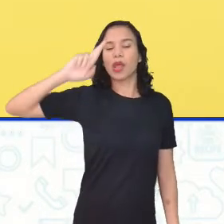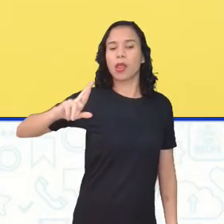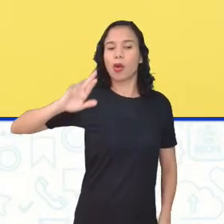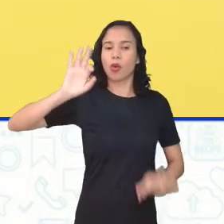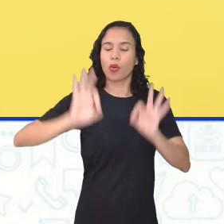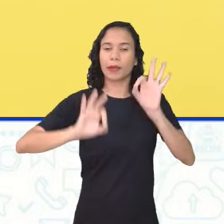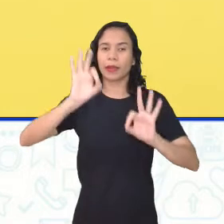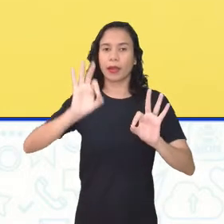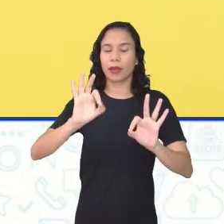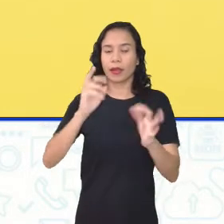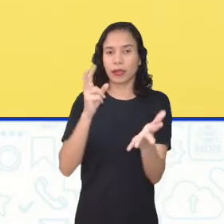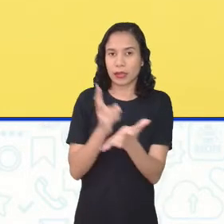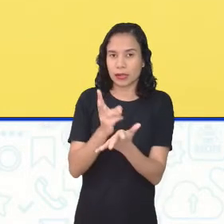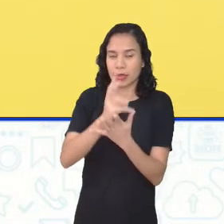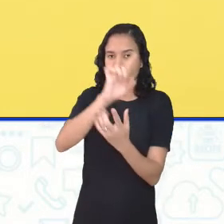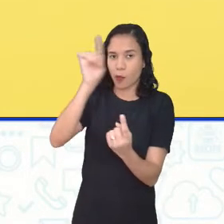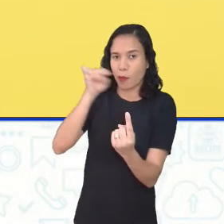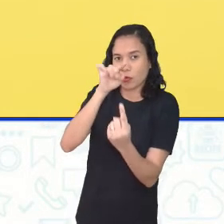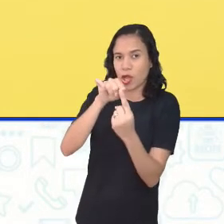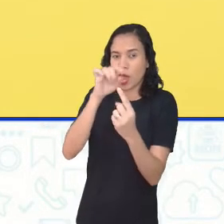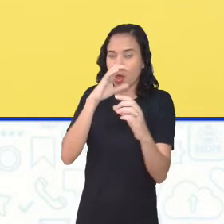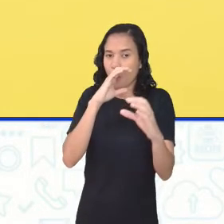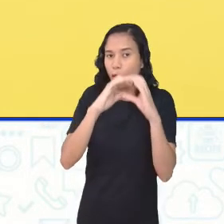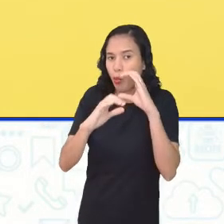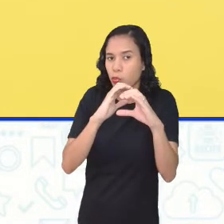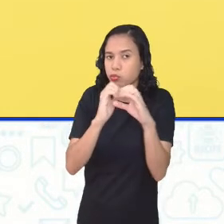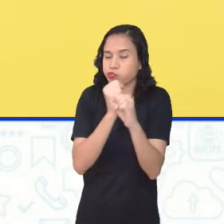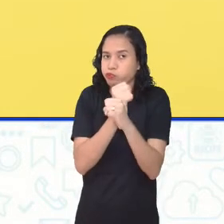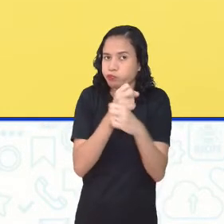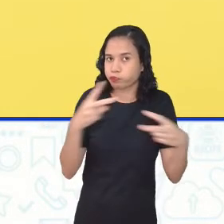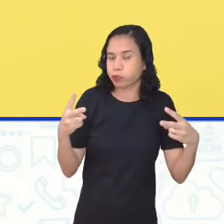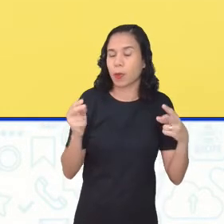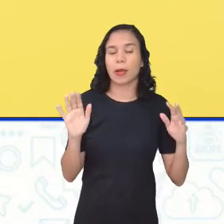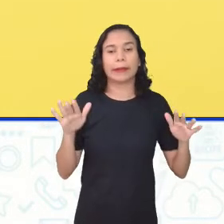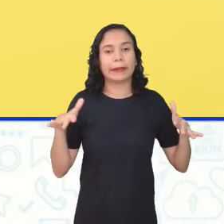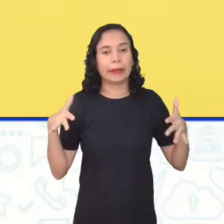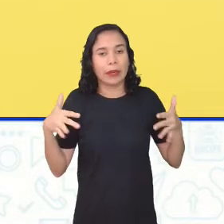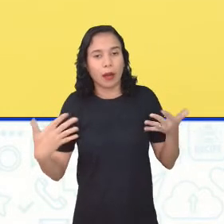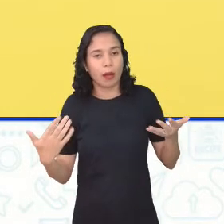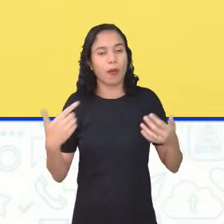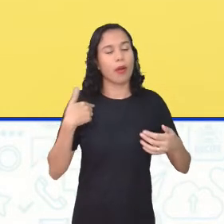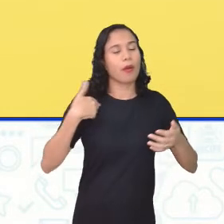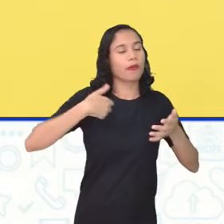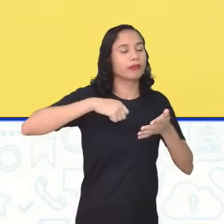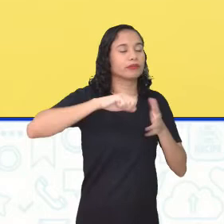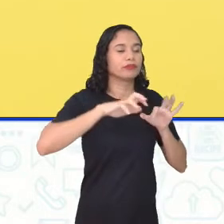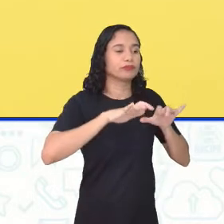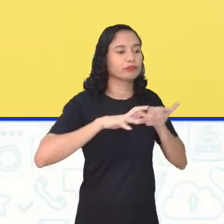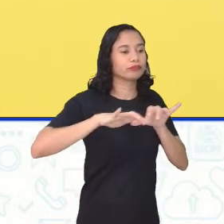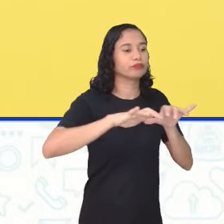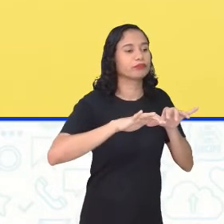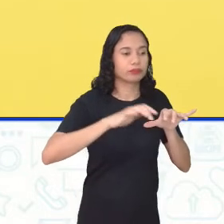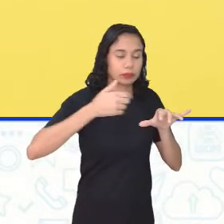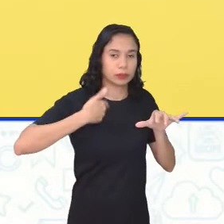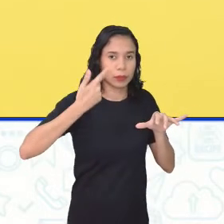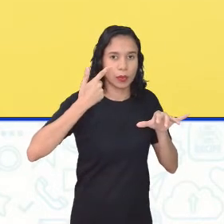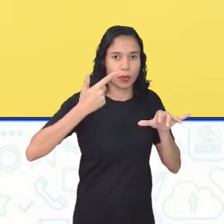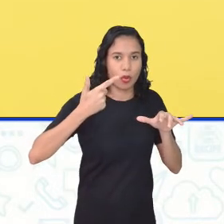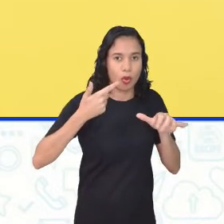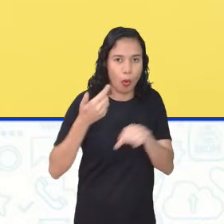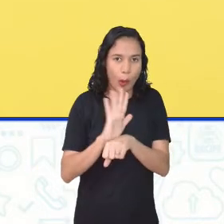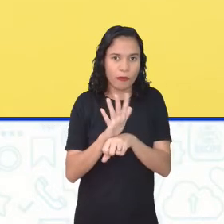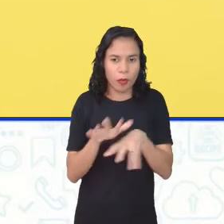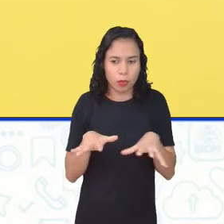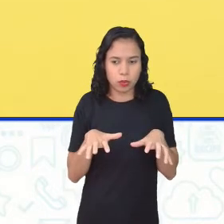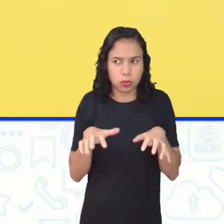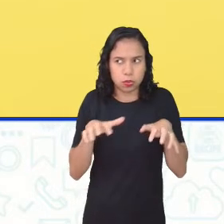quer sempre comunicar alguma coisa ao seu público. Então, se eu estou produzindo um filme de terror, por